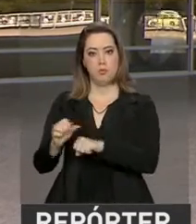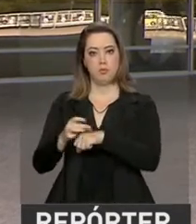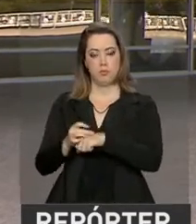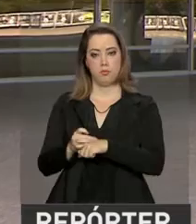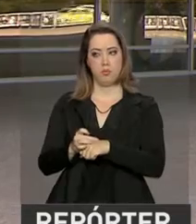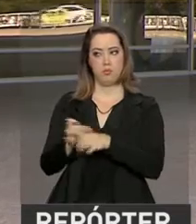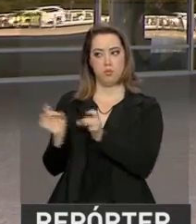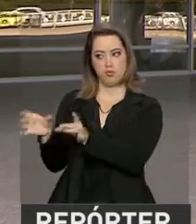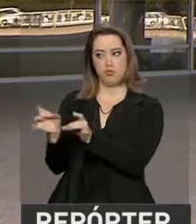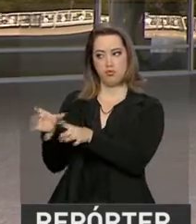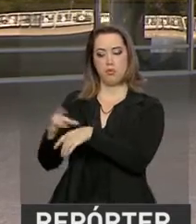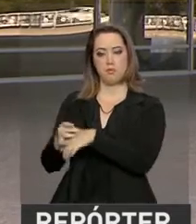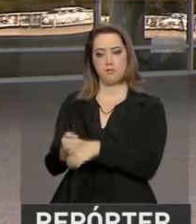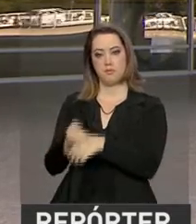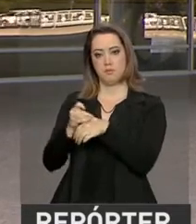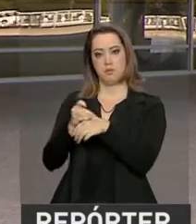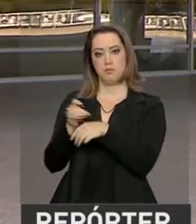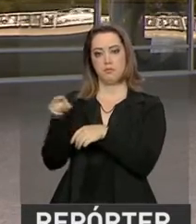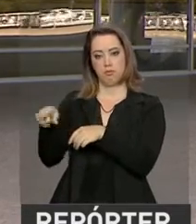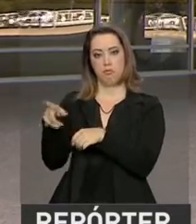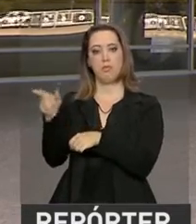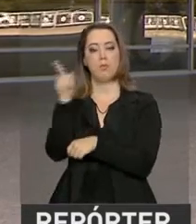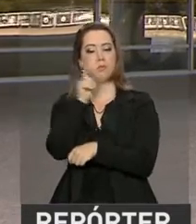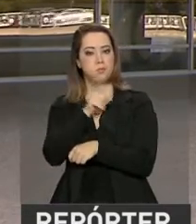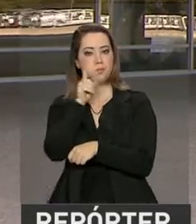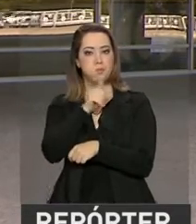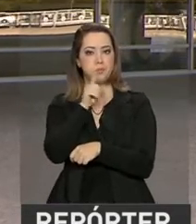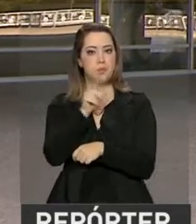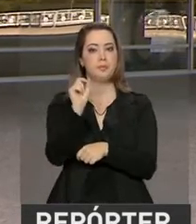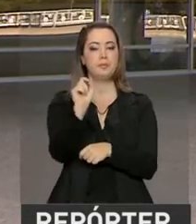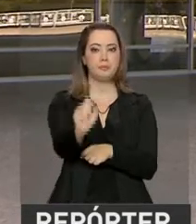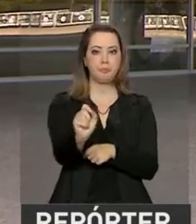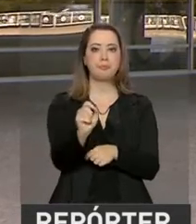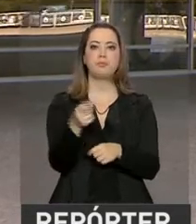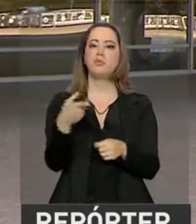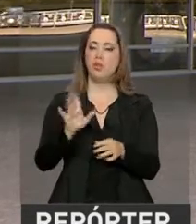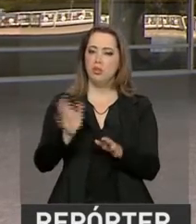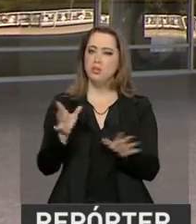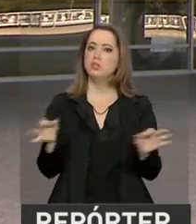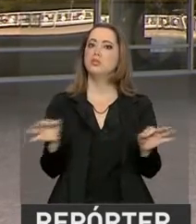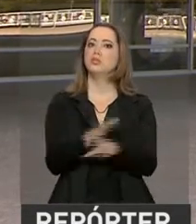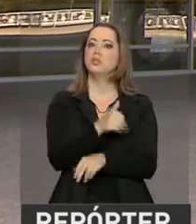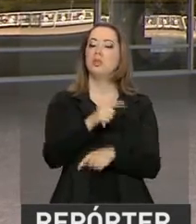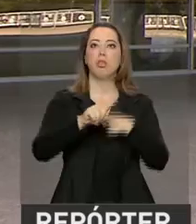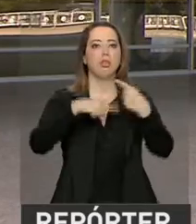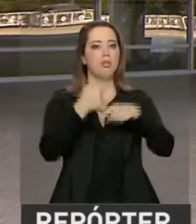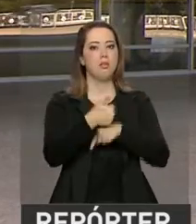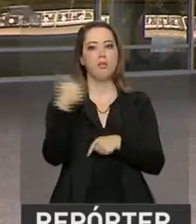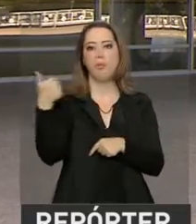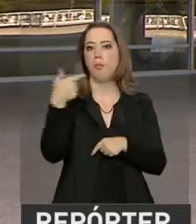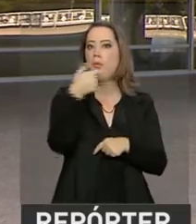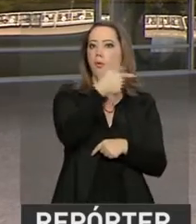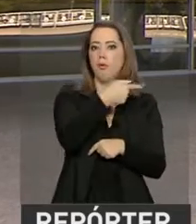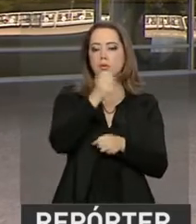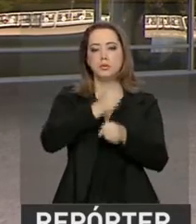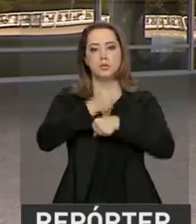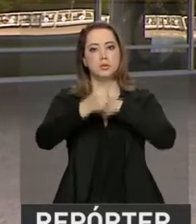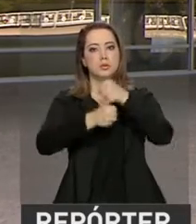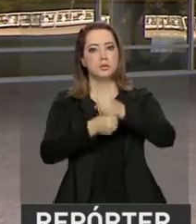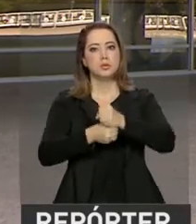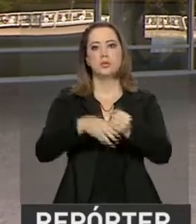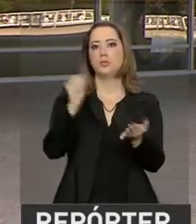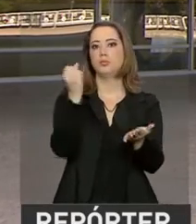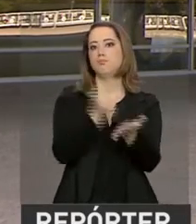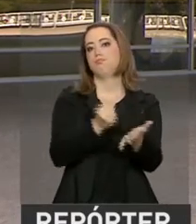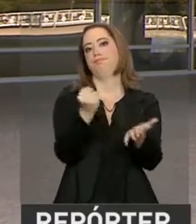carne bovina in natura para os Estados Unidos, encerrando uma negociação de 17 anos. A expectativa é que